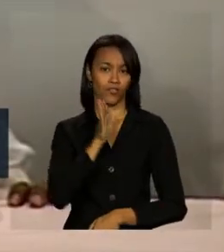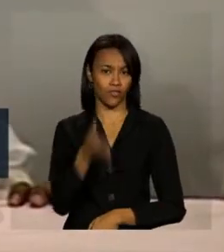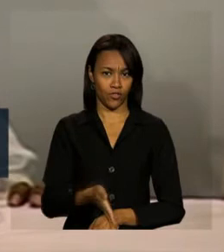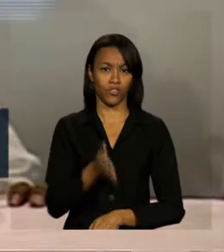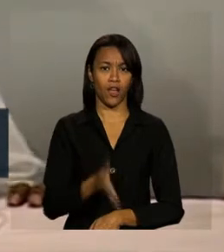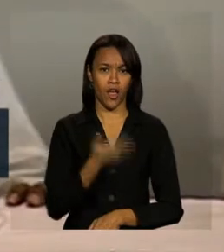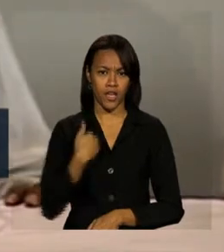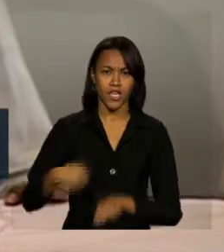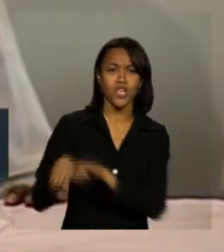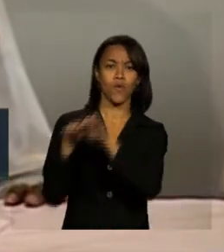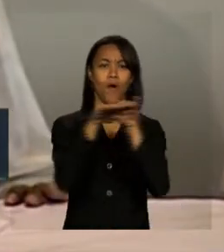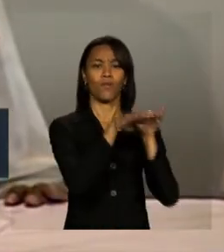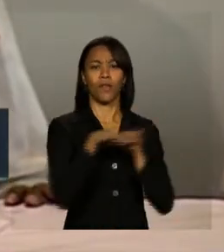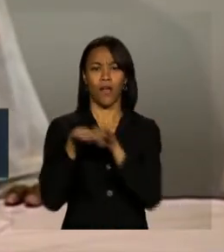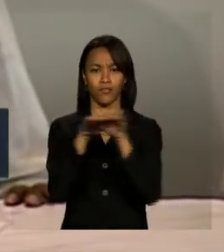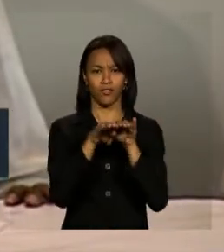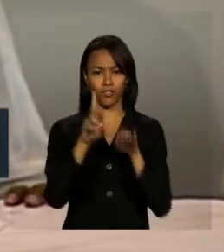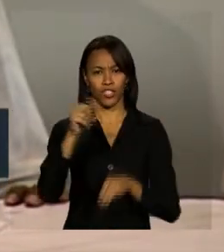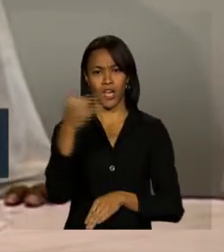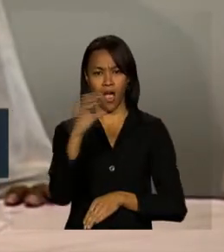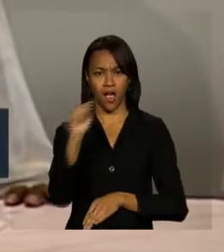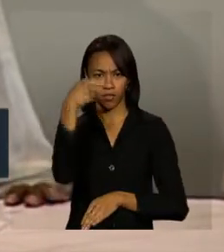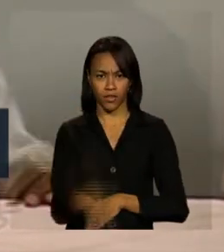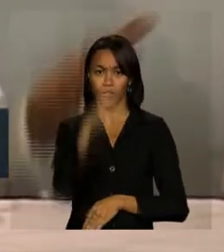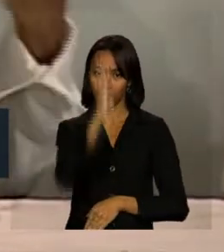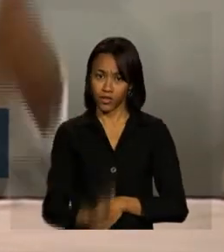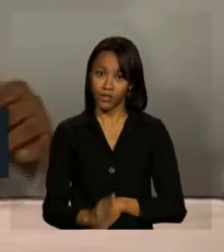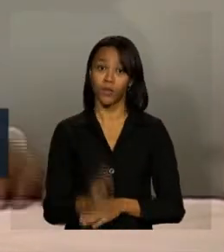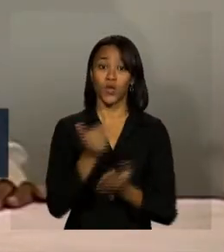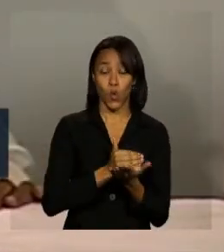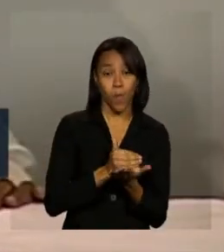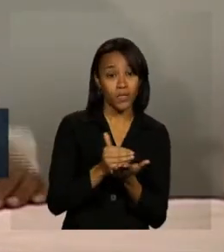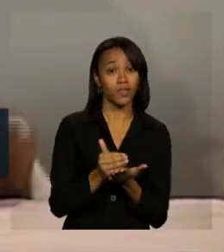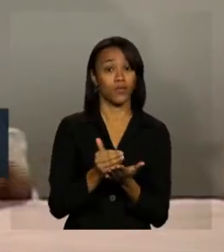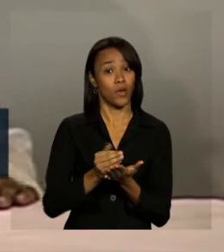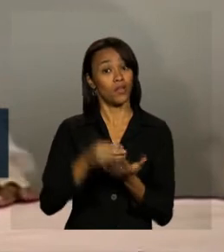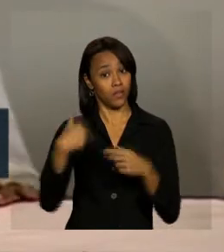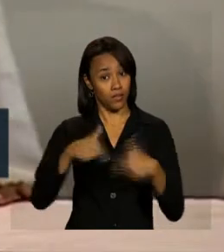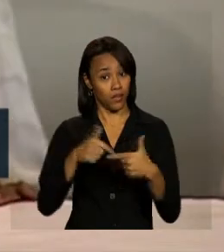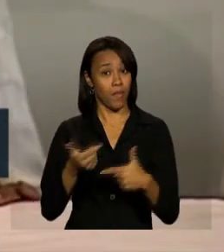efetiva igualdade nesse país, a partir desse trabalho do passado,